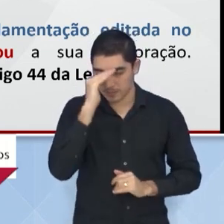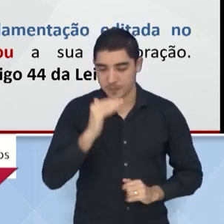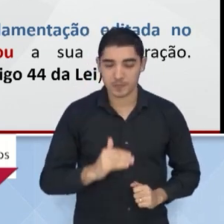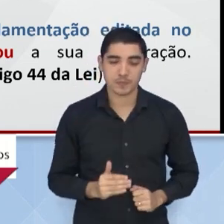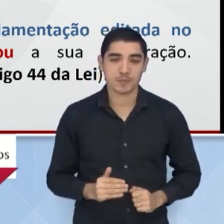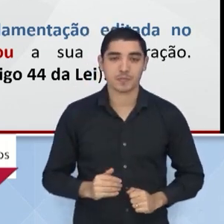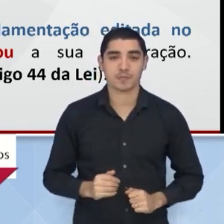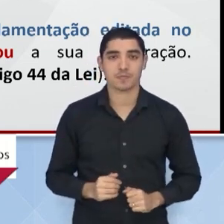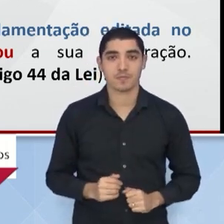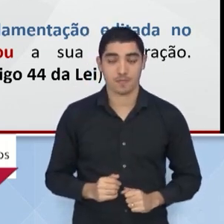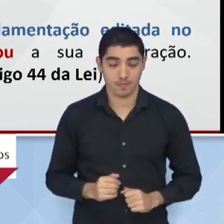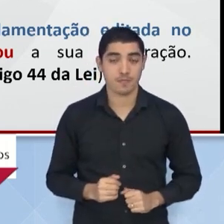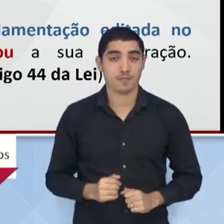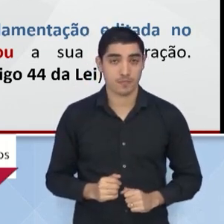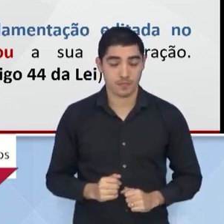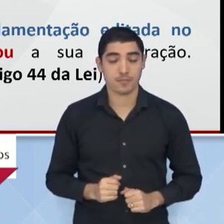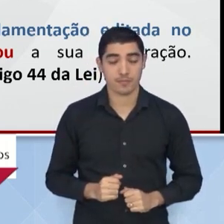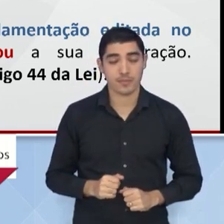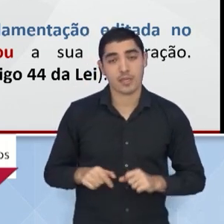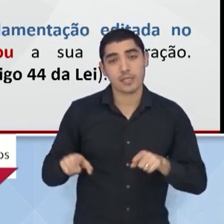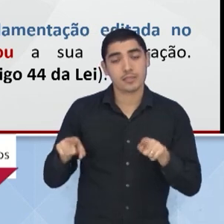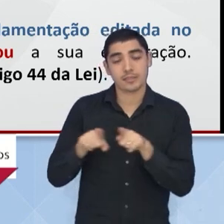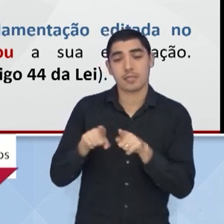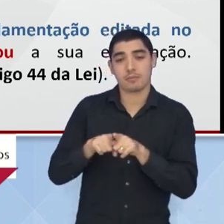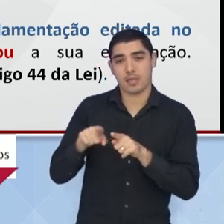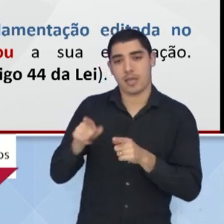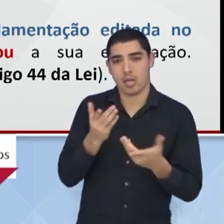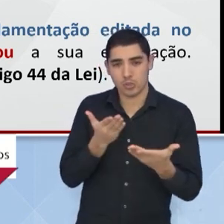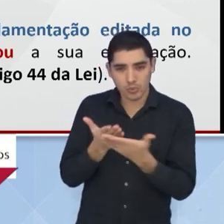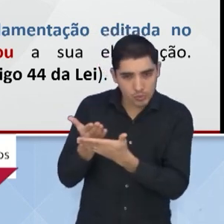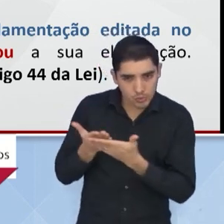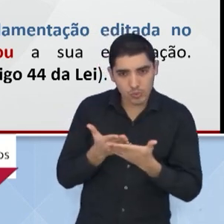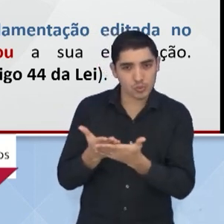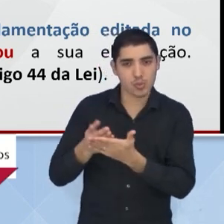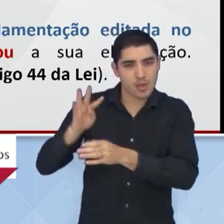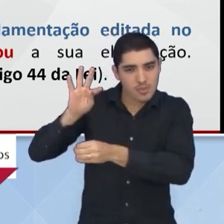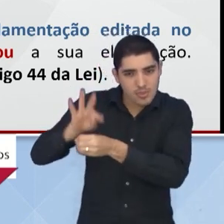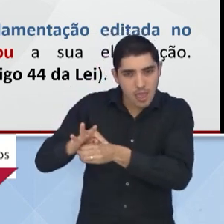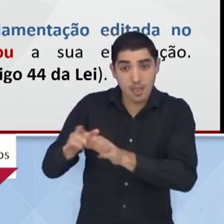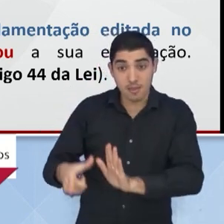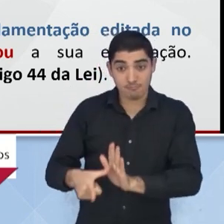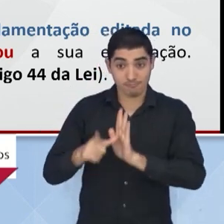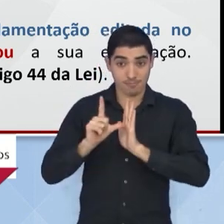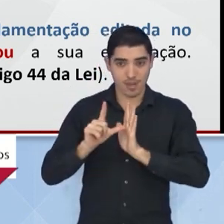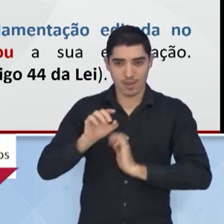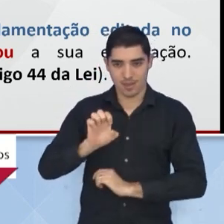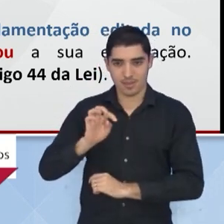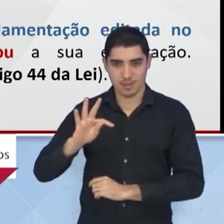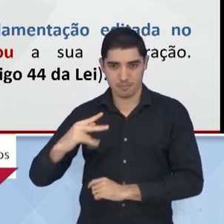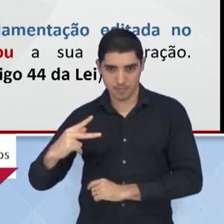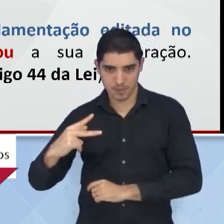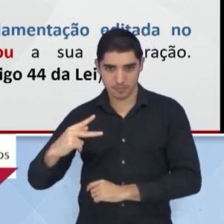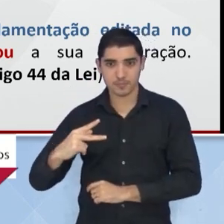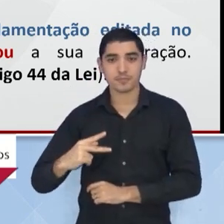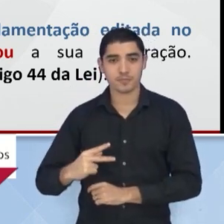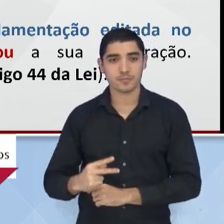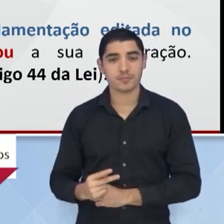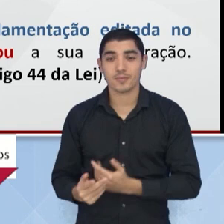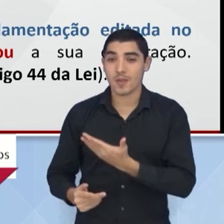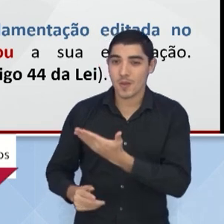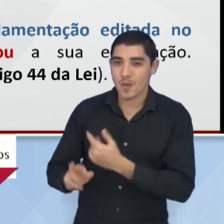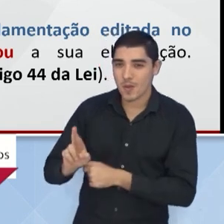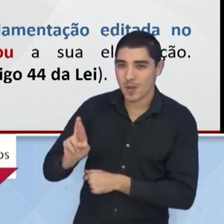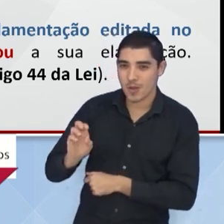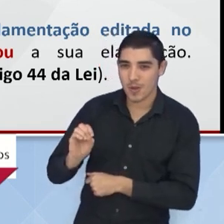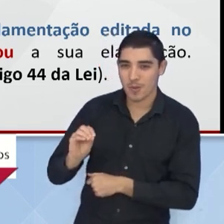eh estudo técnico preliminar A propósito eu lii todas os os dfds menos o seu Roberta viu não eu